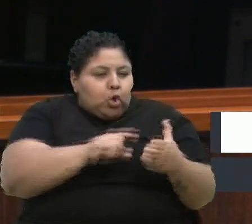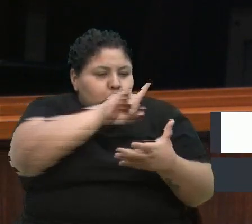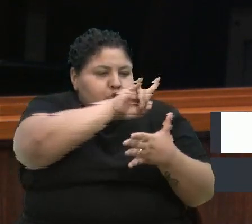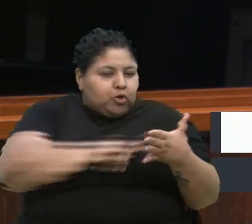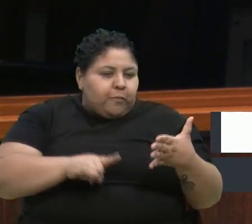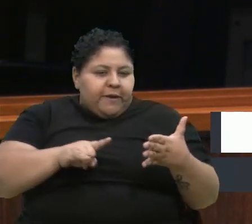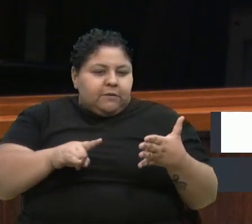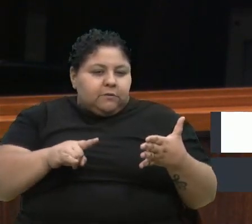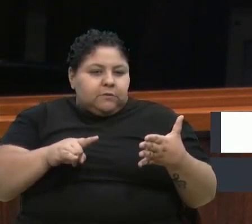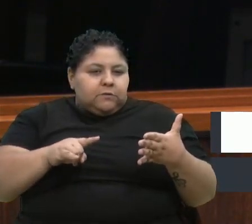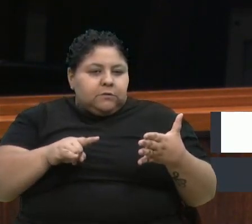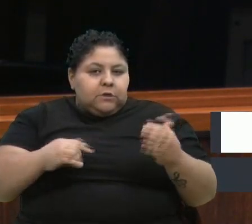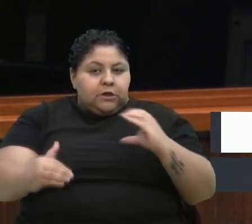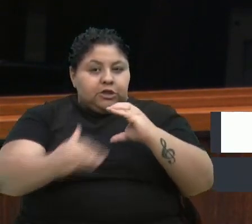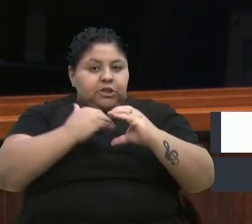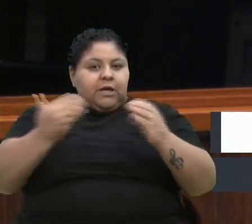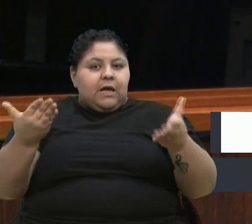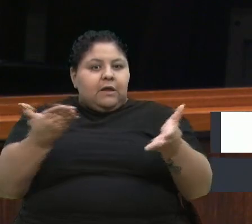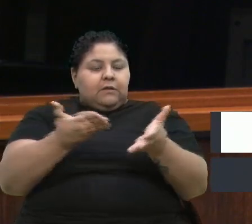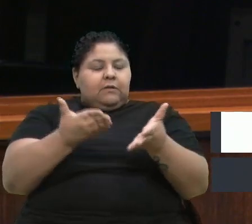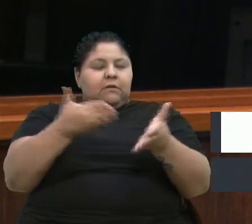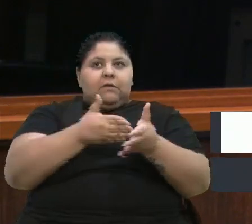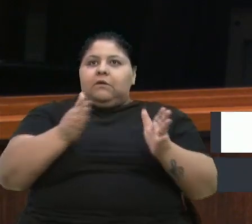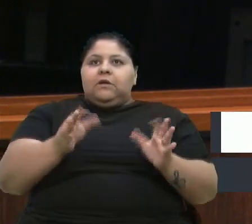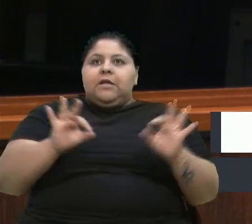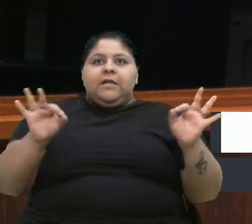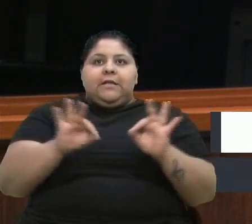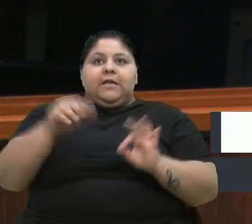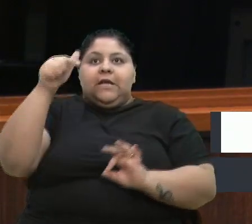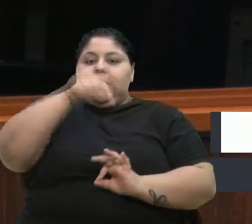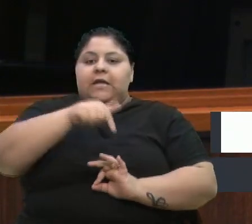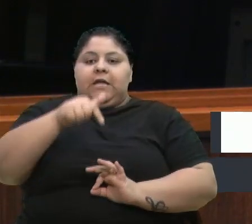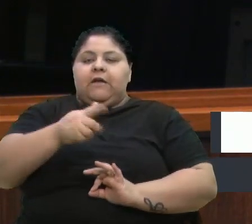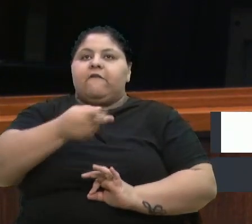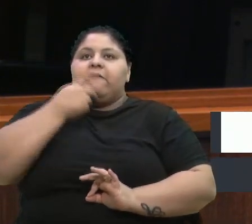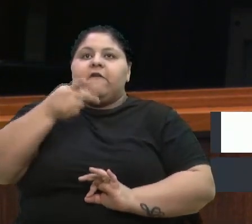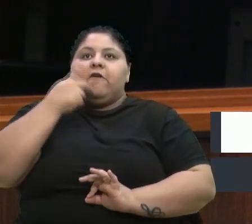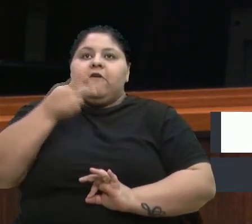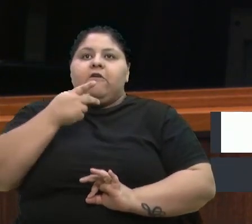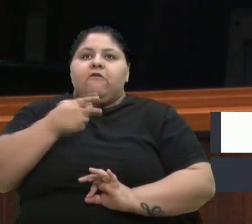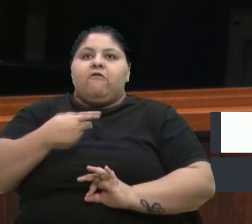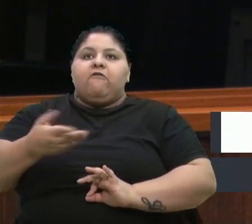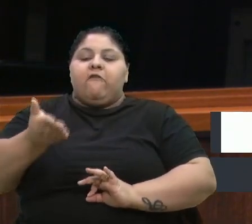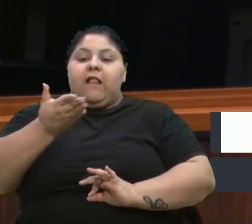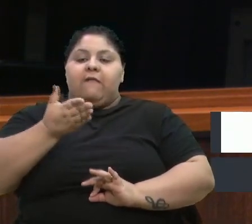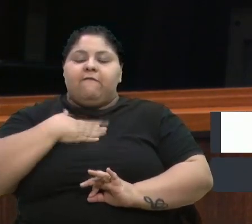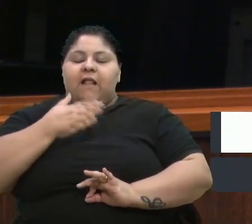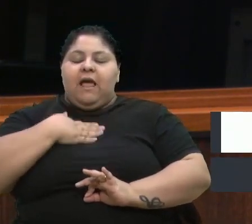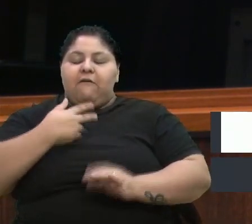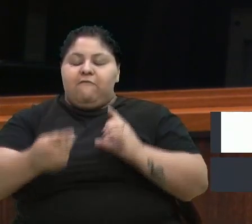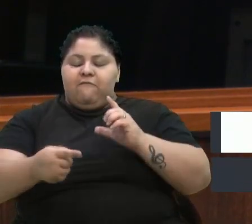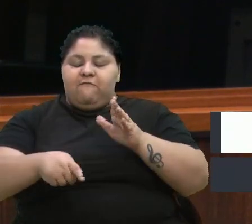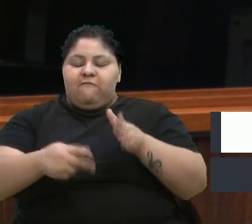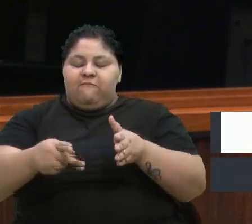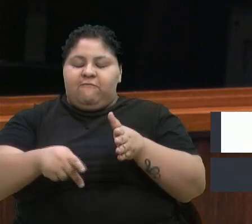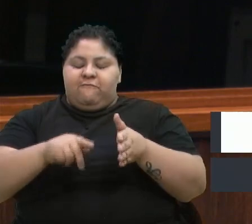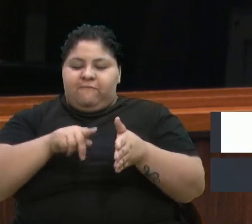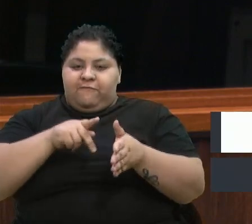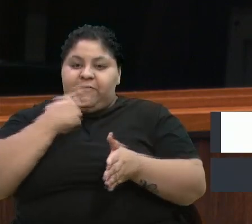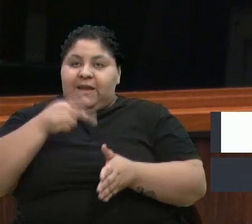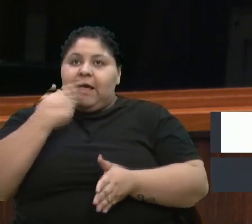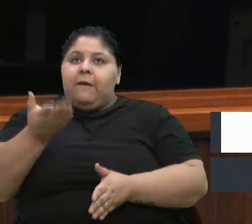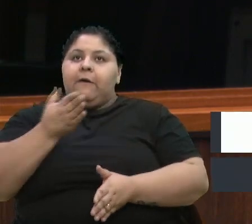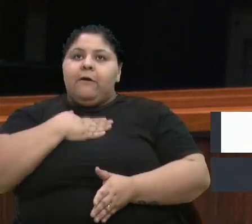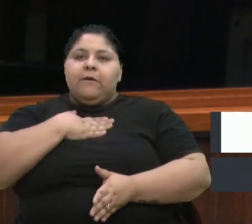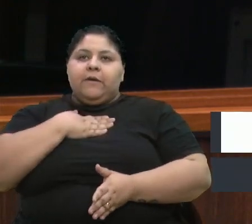até agora. Então, ninguém aqui vai jogar na minha cara, porque ontem eu precisei me